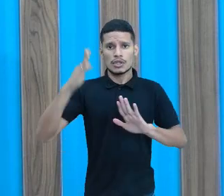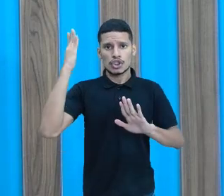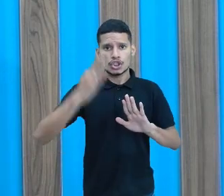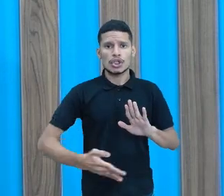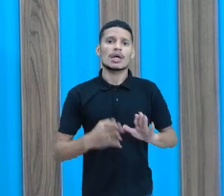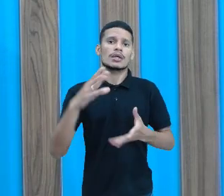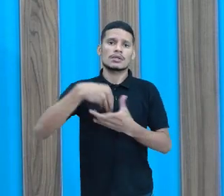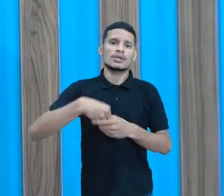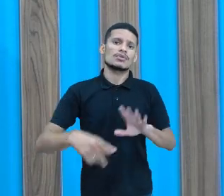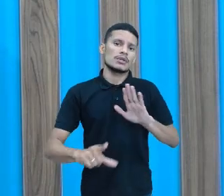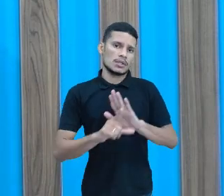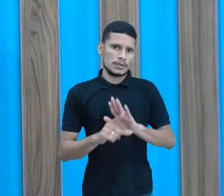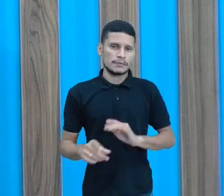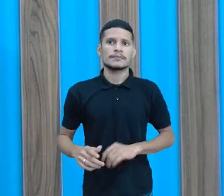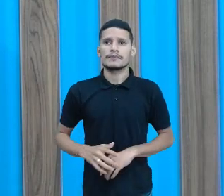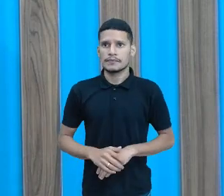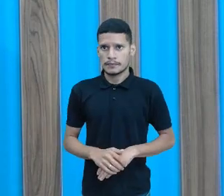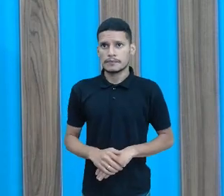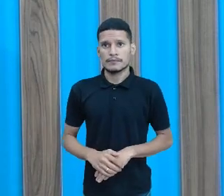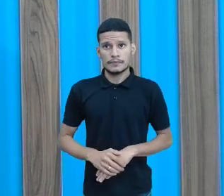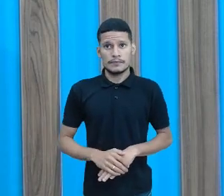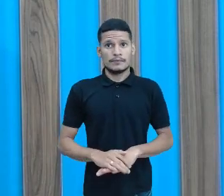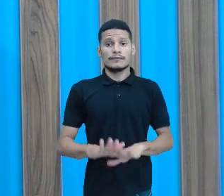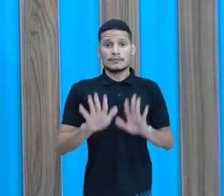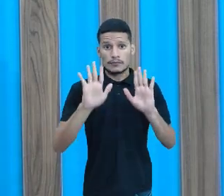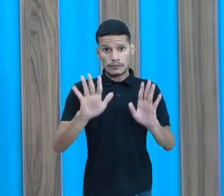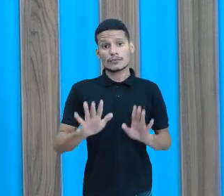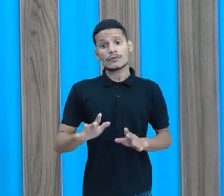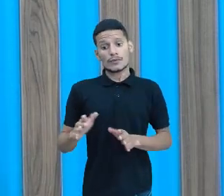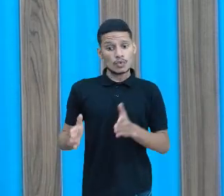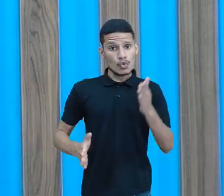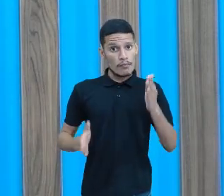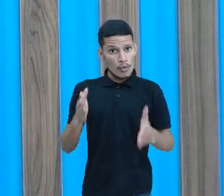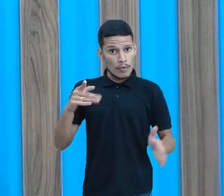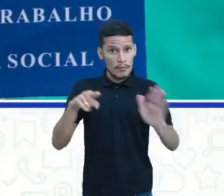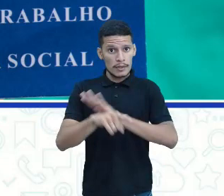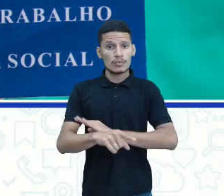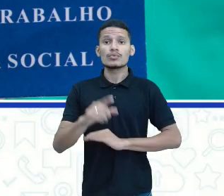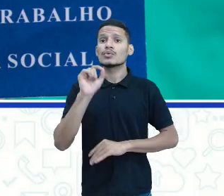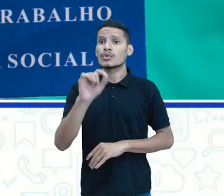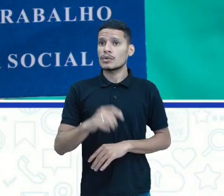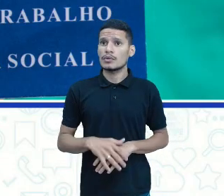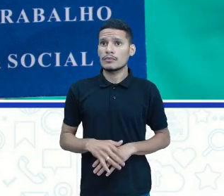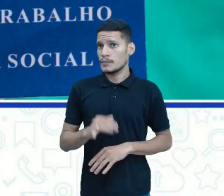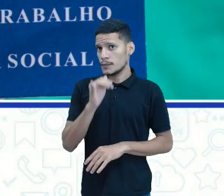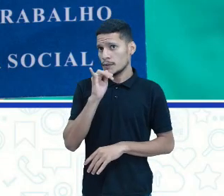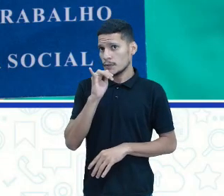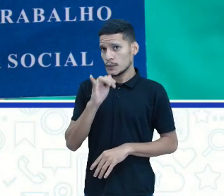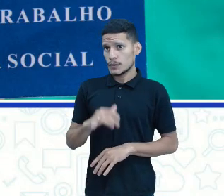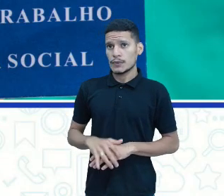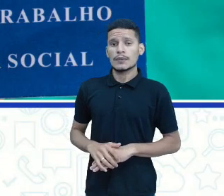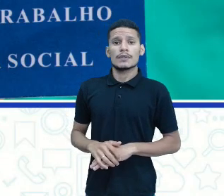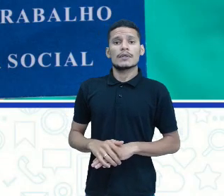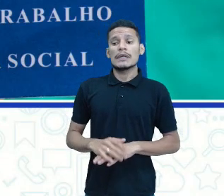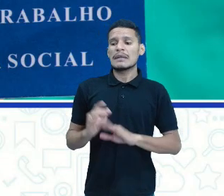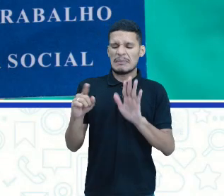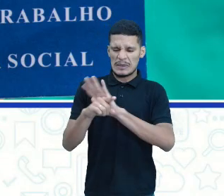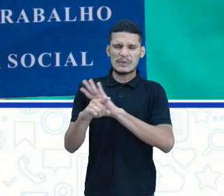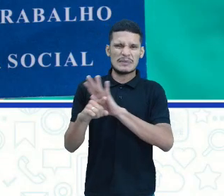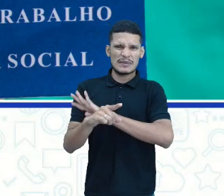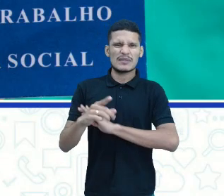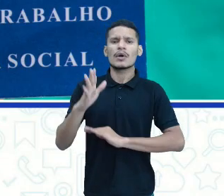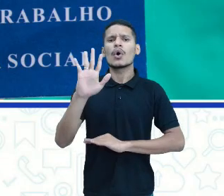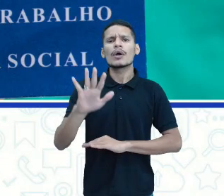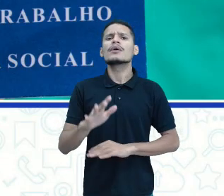na legislação, tá certo? Então, o nosso robozinho está perguntando ainda, né? Tem mais perguntas. Nosso robozinho é perguntador, que bom. Que direitos são